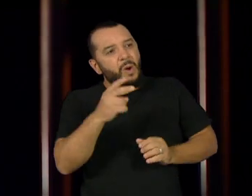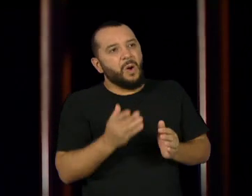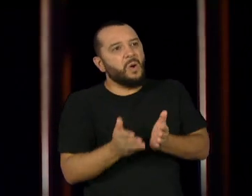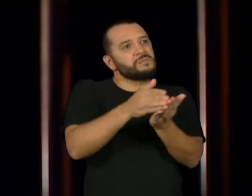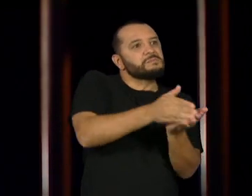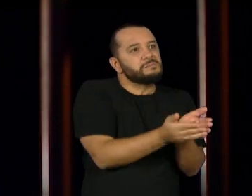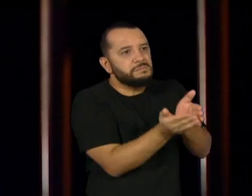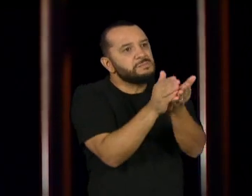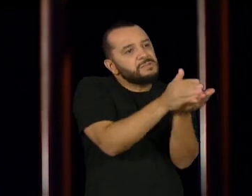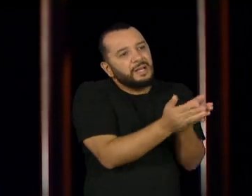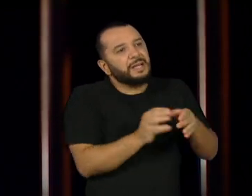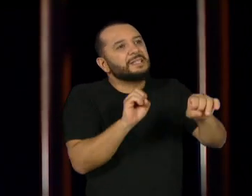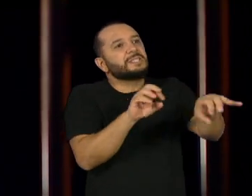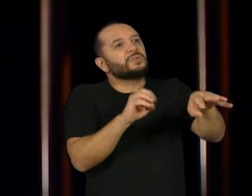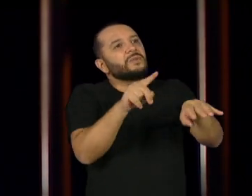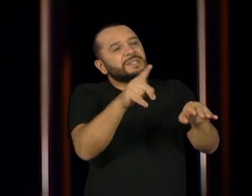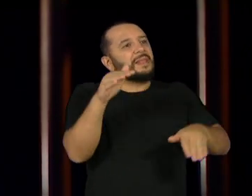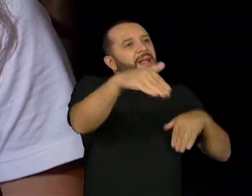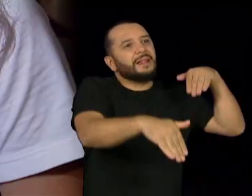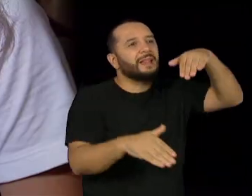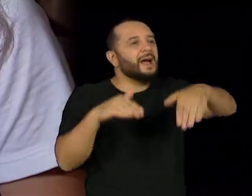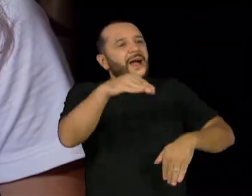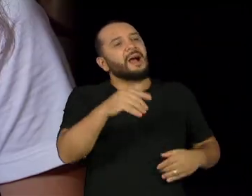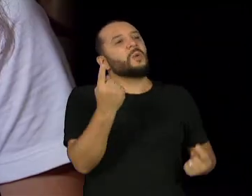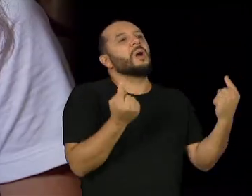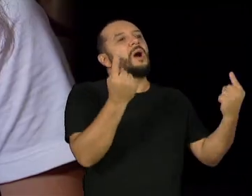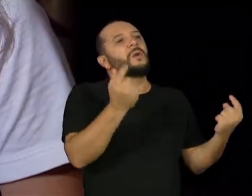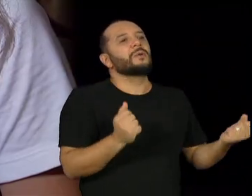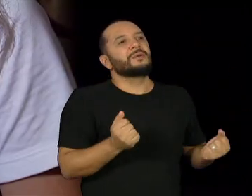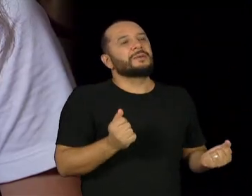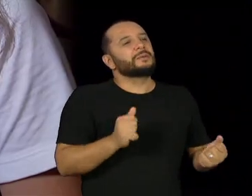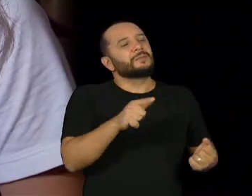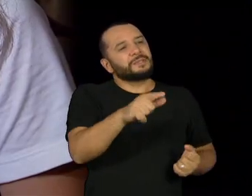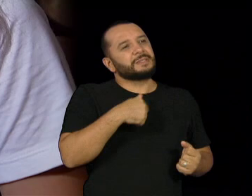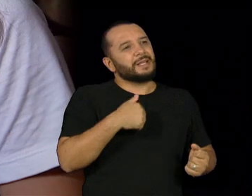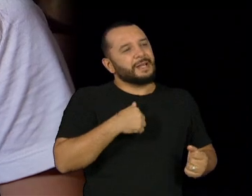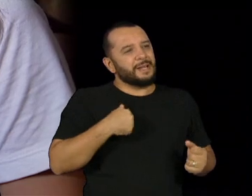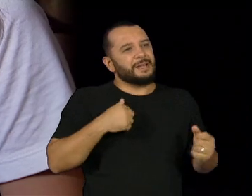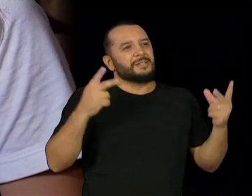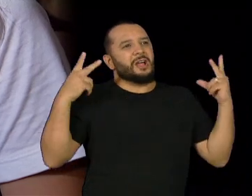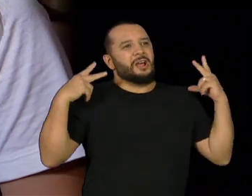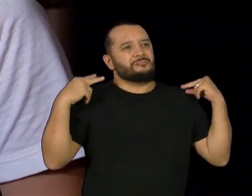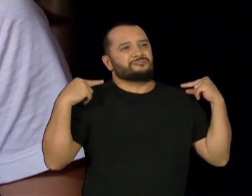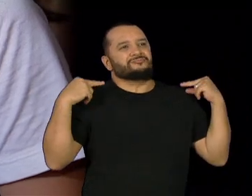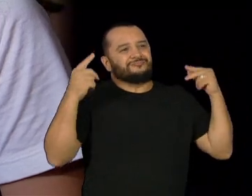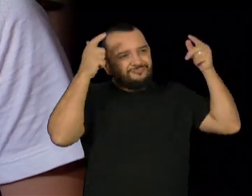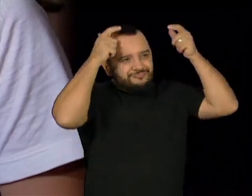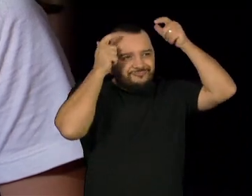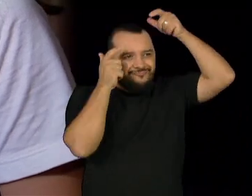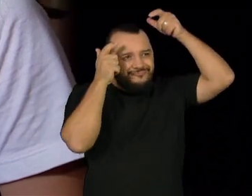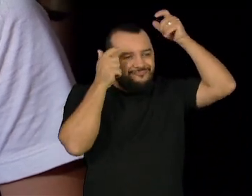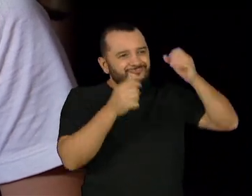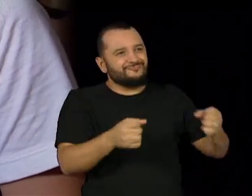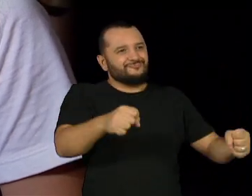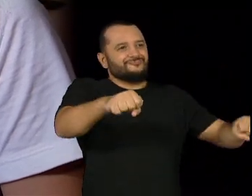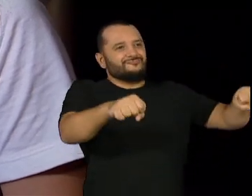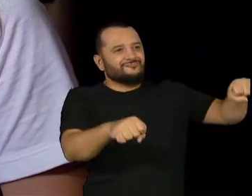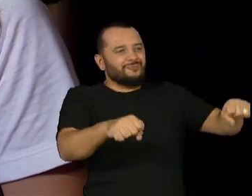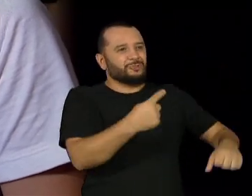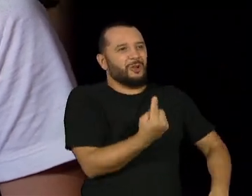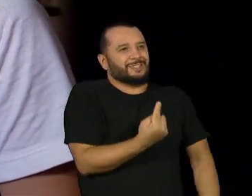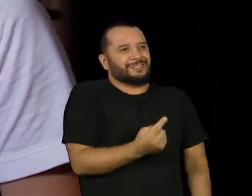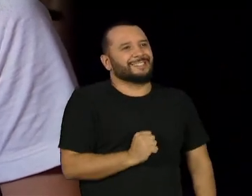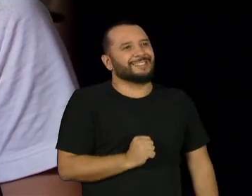navegante te ensinou, marinheira só? Eu acho que o que eu mais aprendi foi que eu nunca estaria